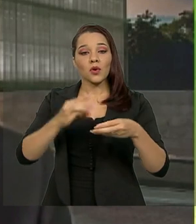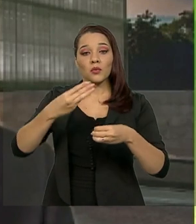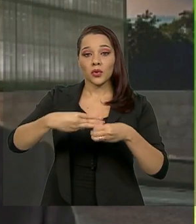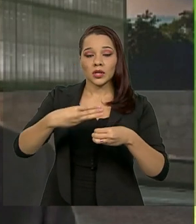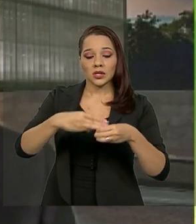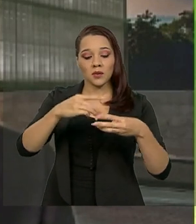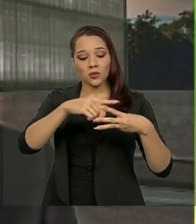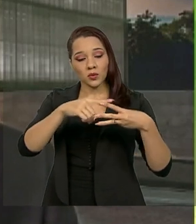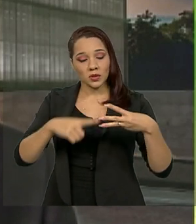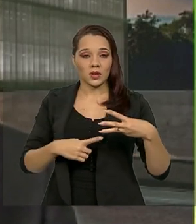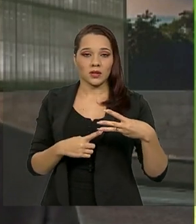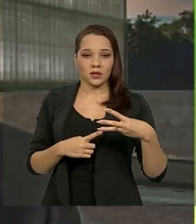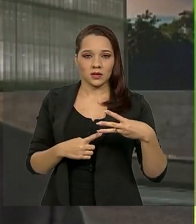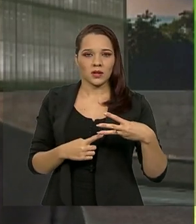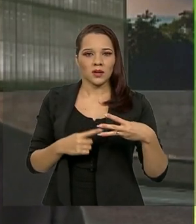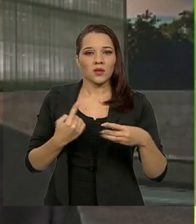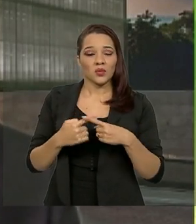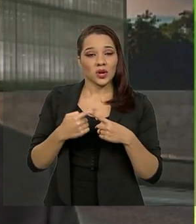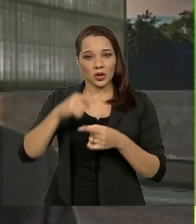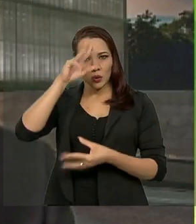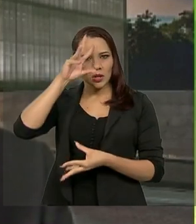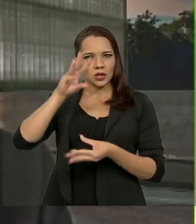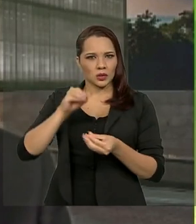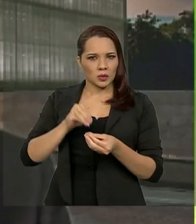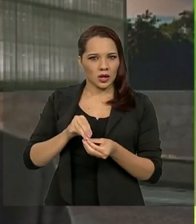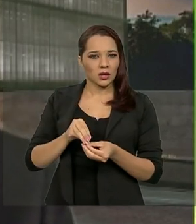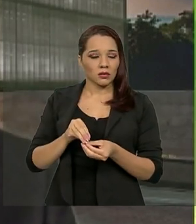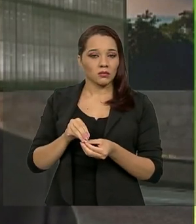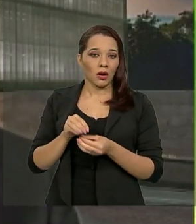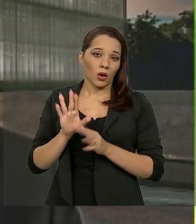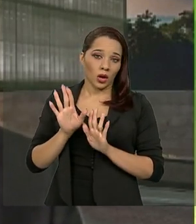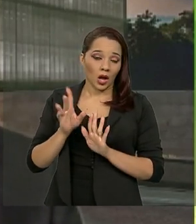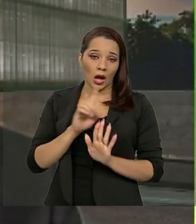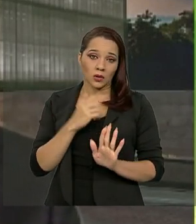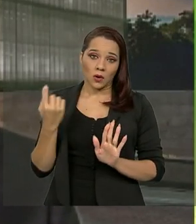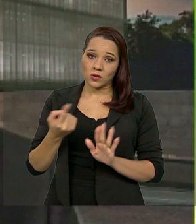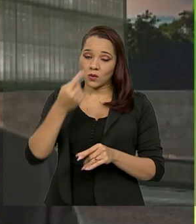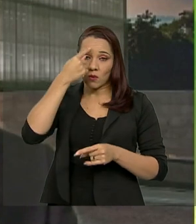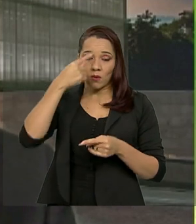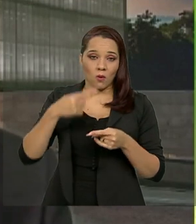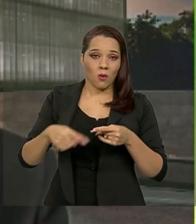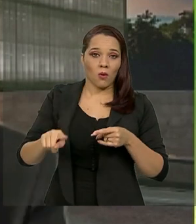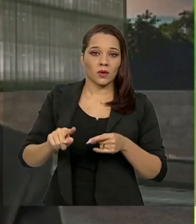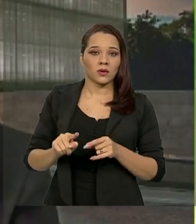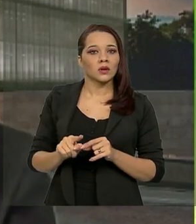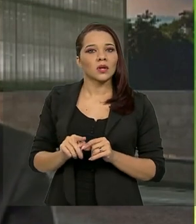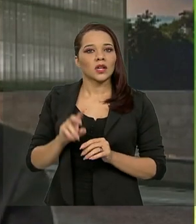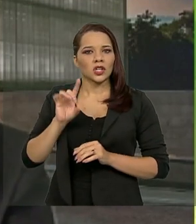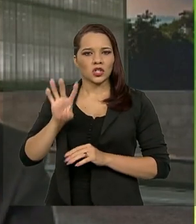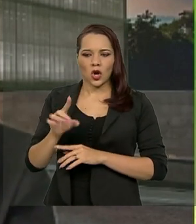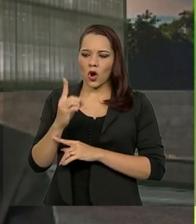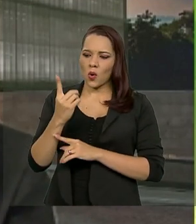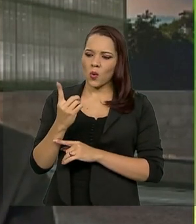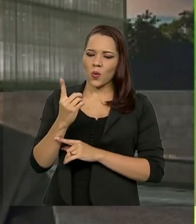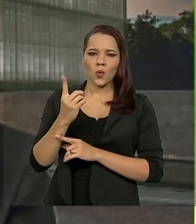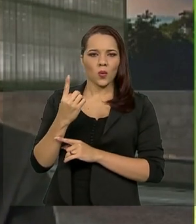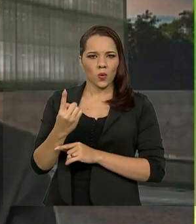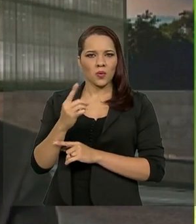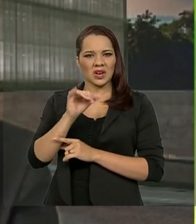um entendimento que nós não concordamos de que apenas o